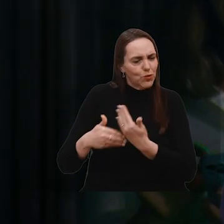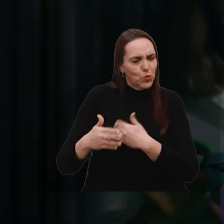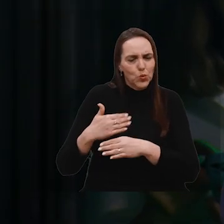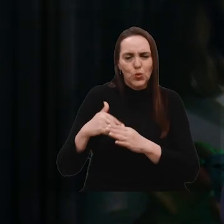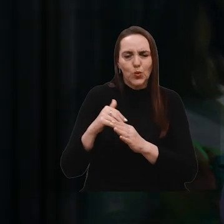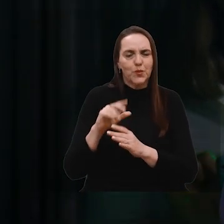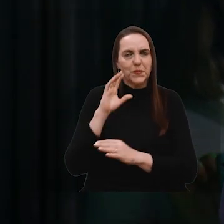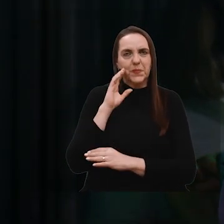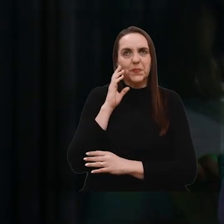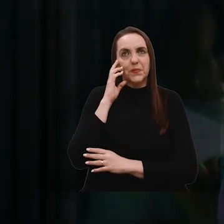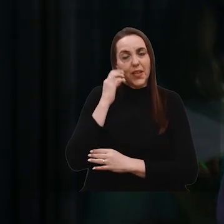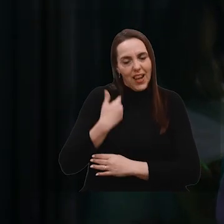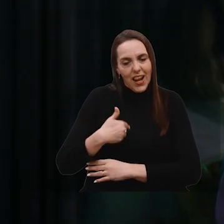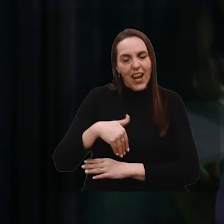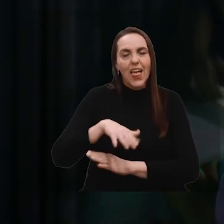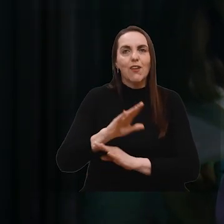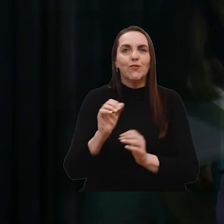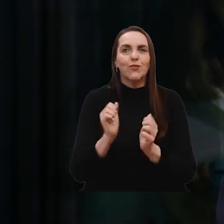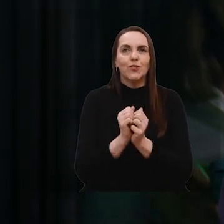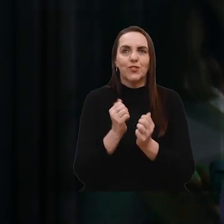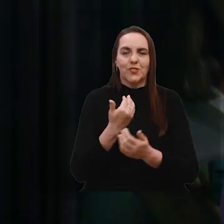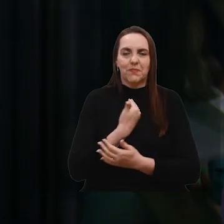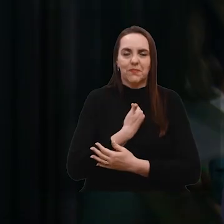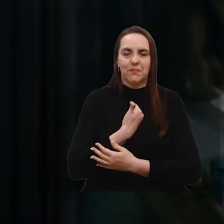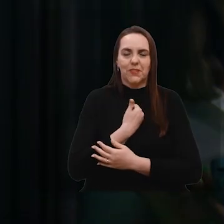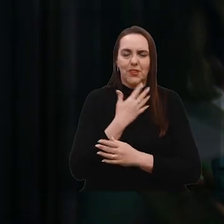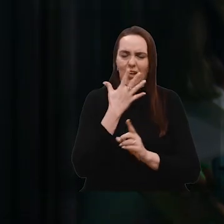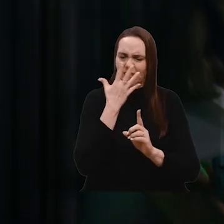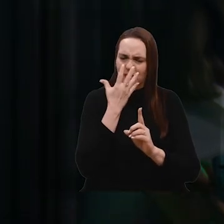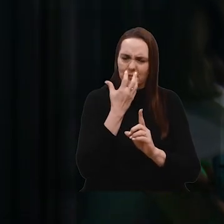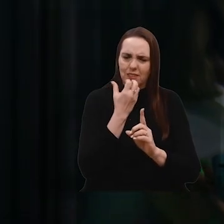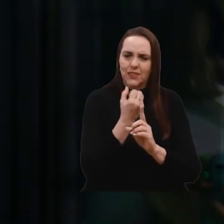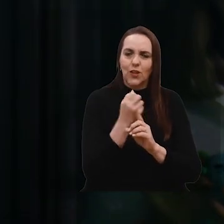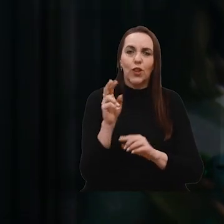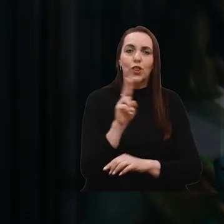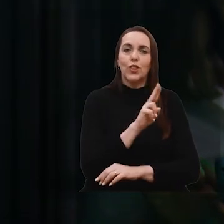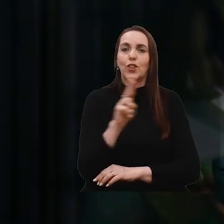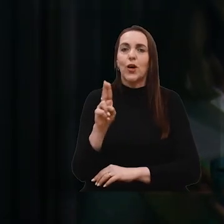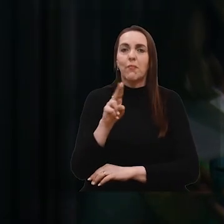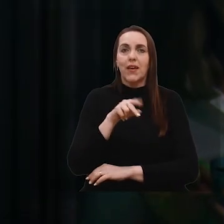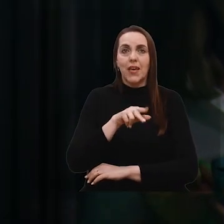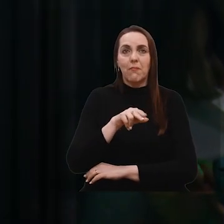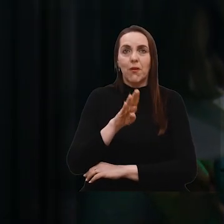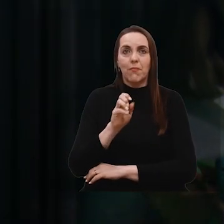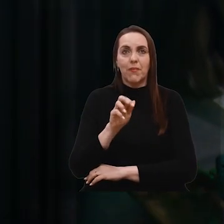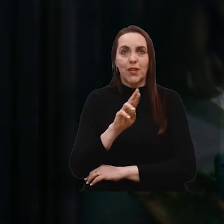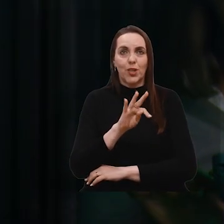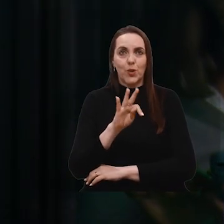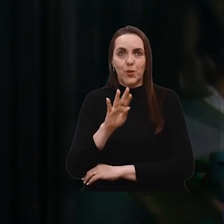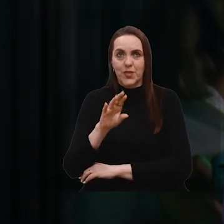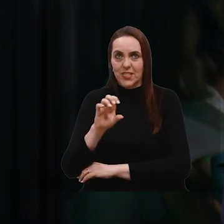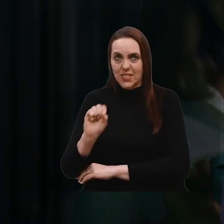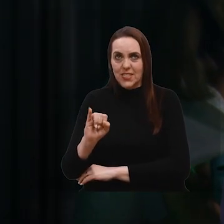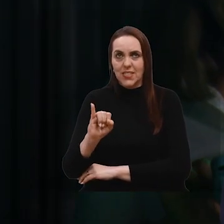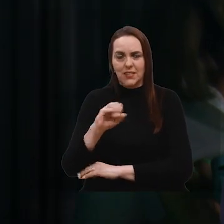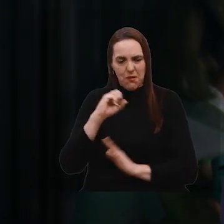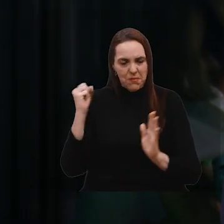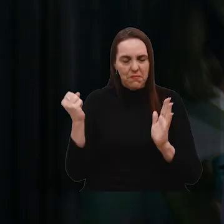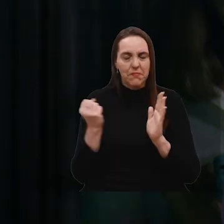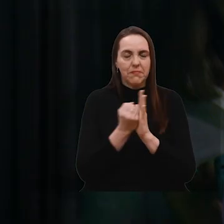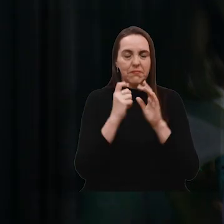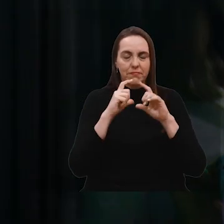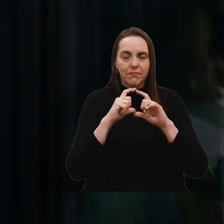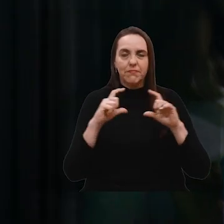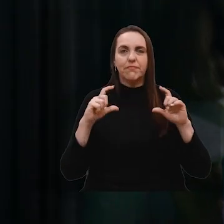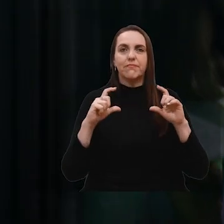meu lado em cada jornada. Levo comigo a inspiração do nome dos irmãos